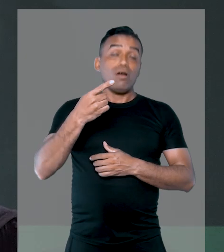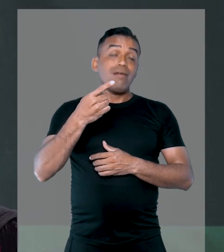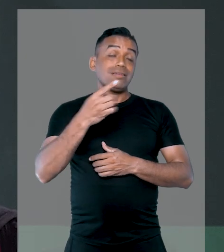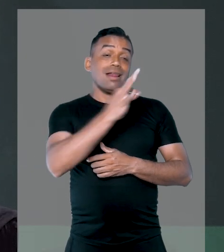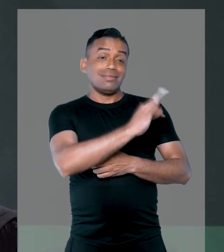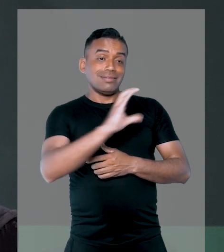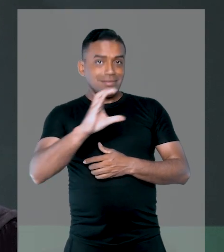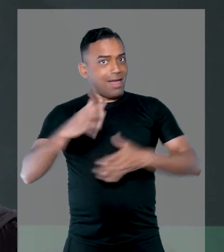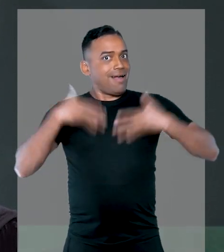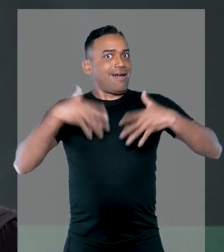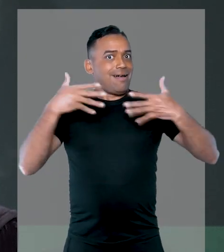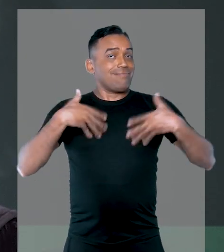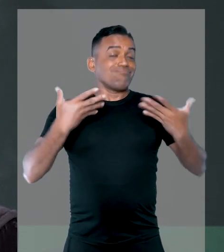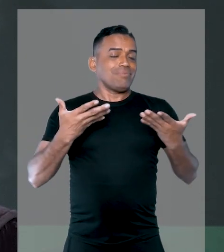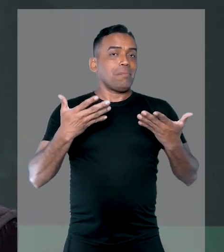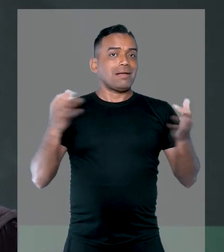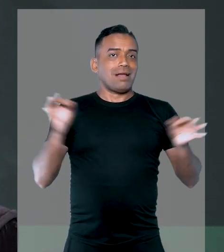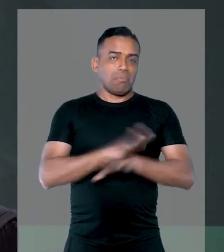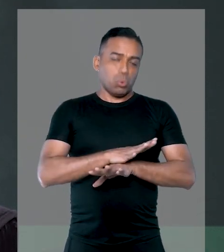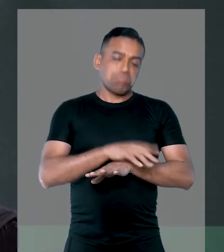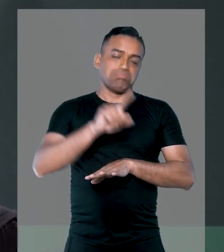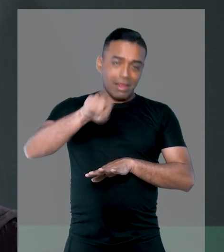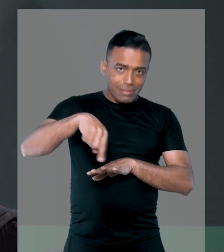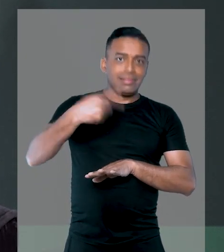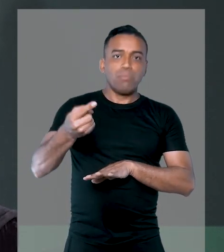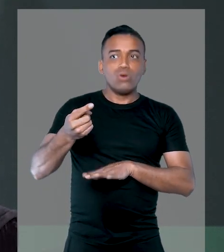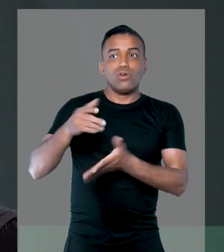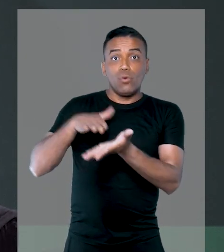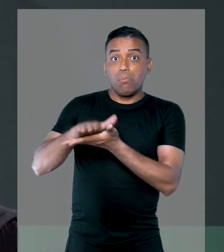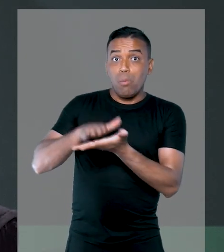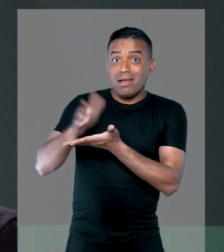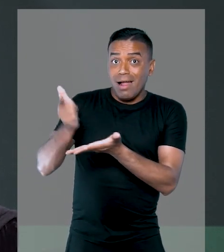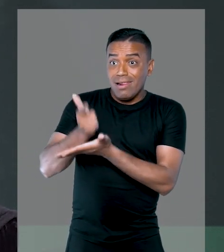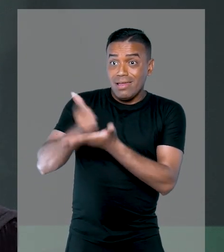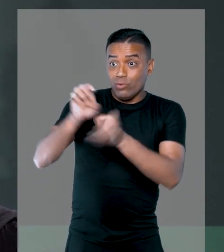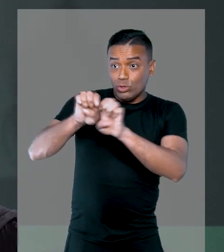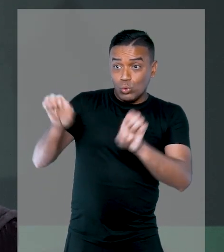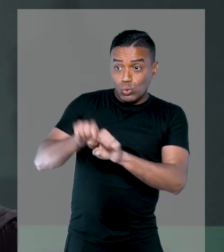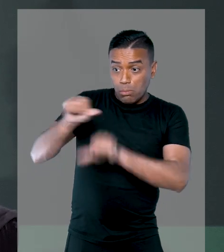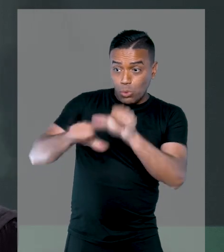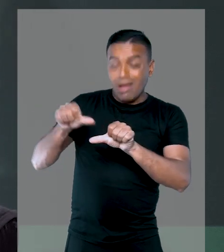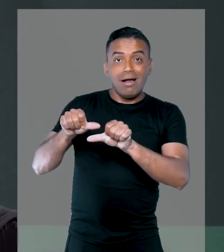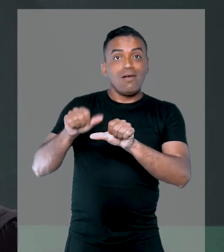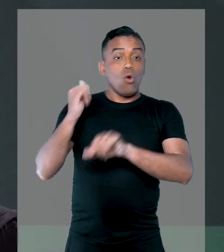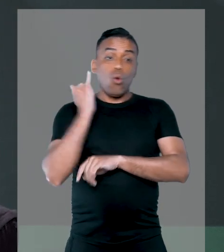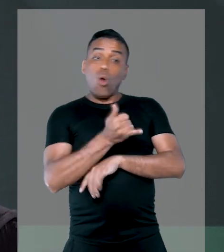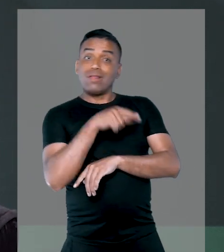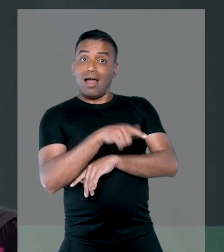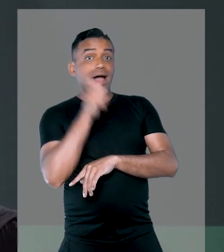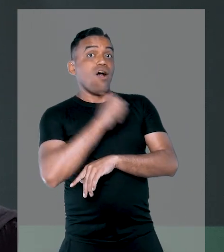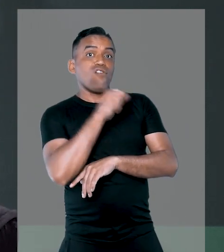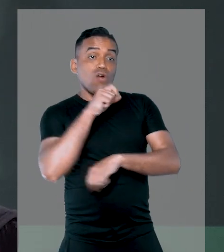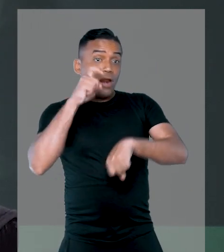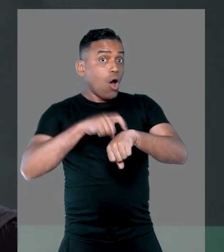TCC, mas acabou ali. Depois, quando eu fui publicar, eu falei assim, eu só quero contar para minha avó quando eu